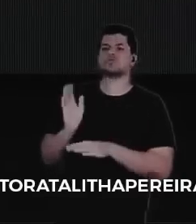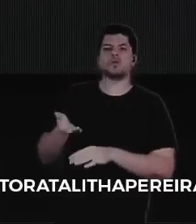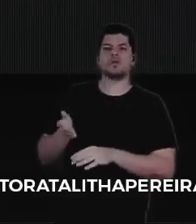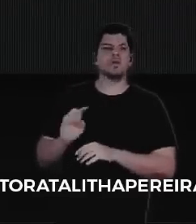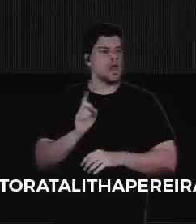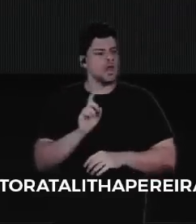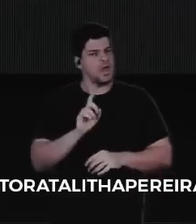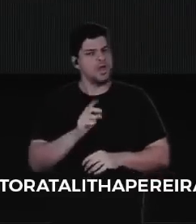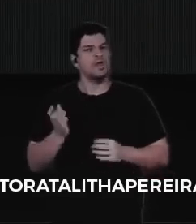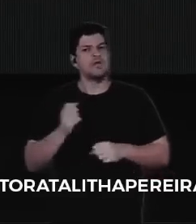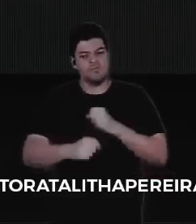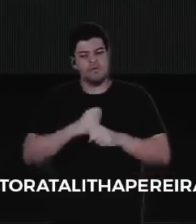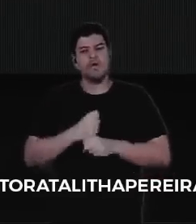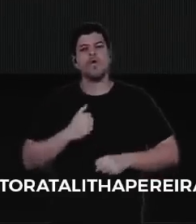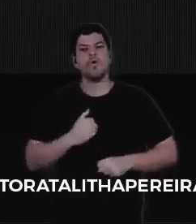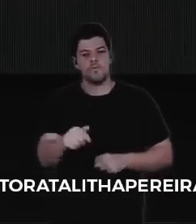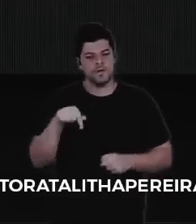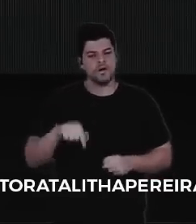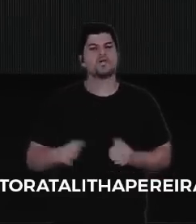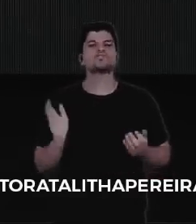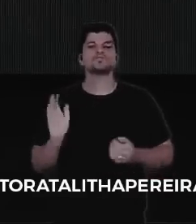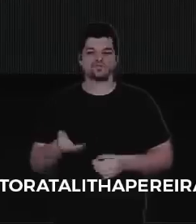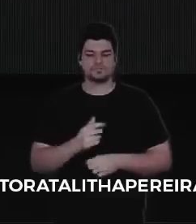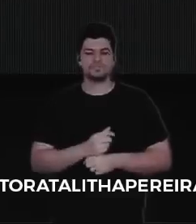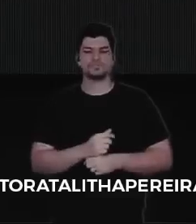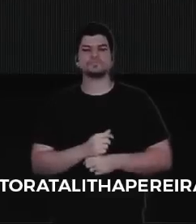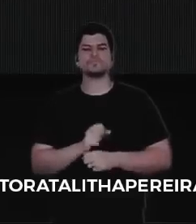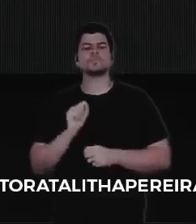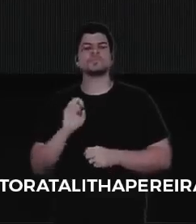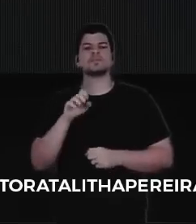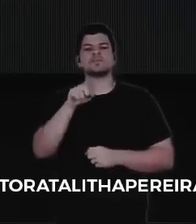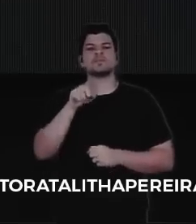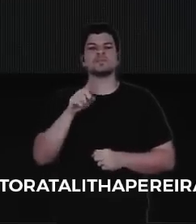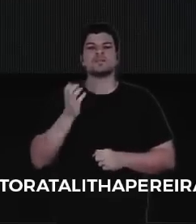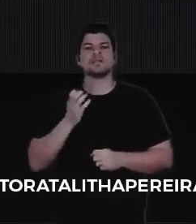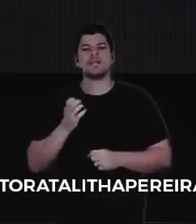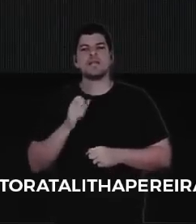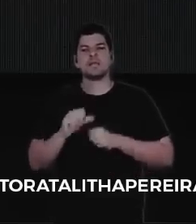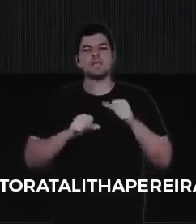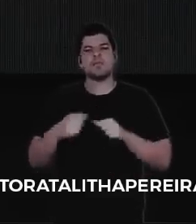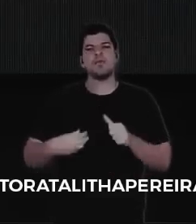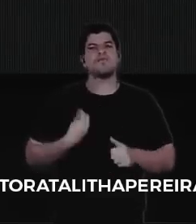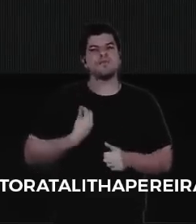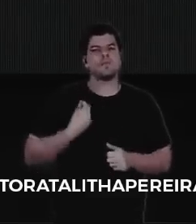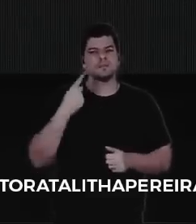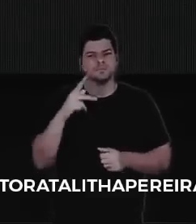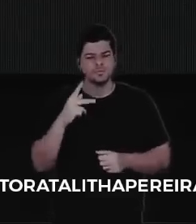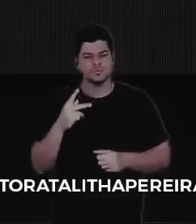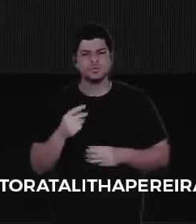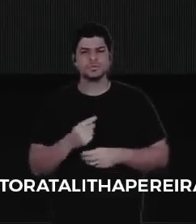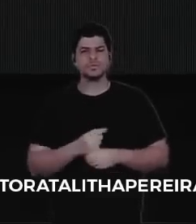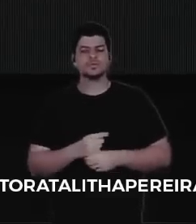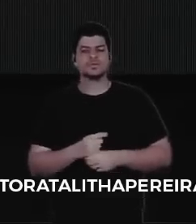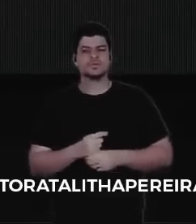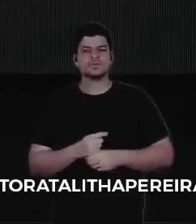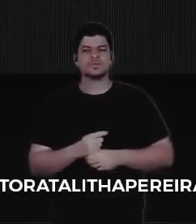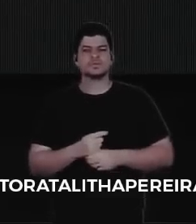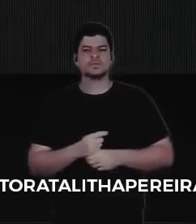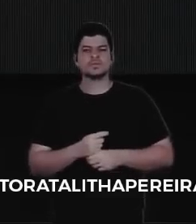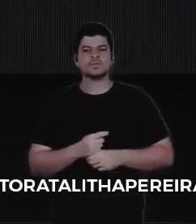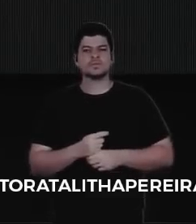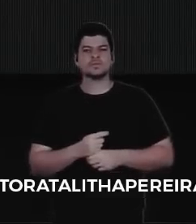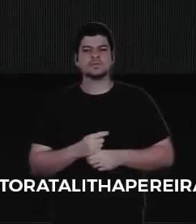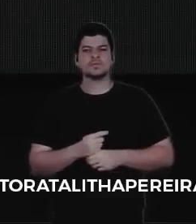começando. E se você quiser mudar o rumo, o destino da sua vida, aquilo que você está se tornando